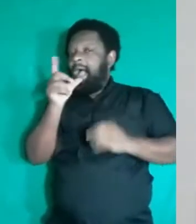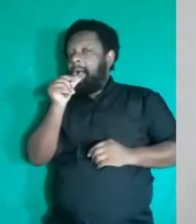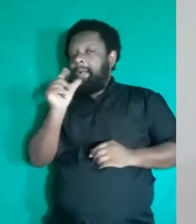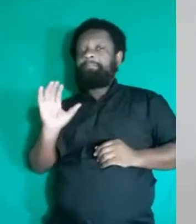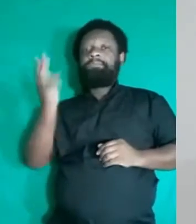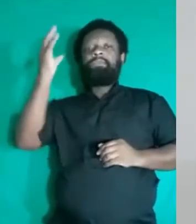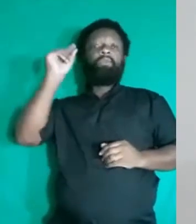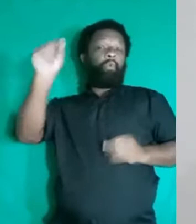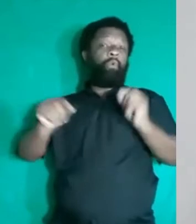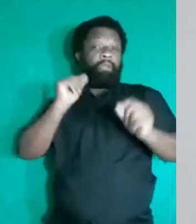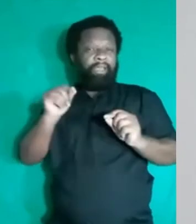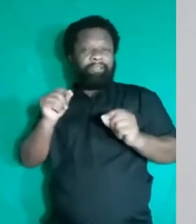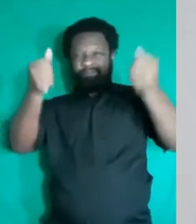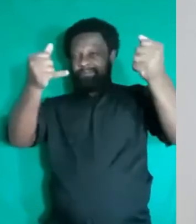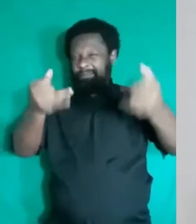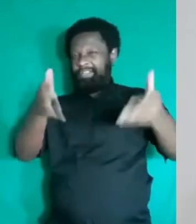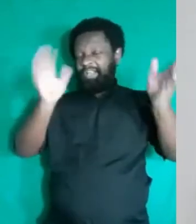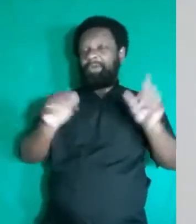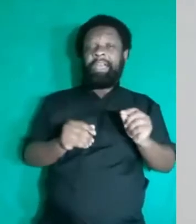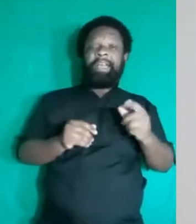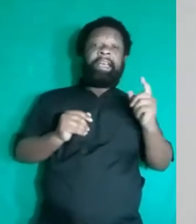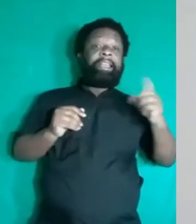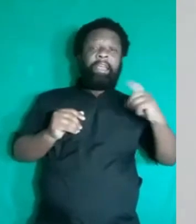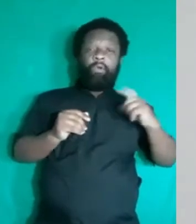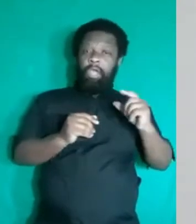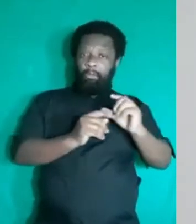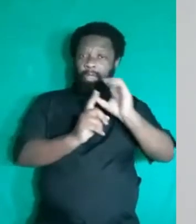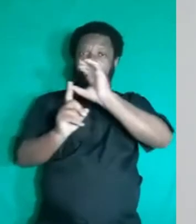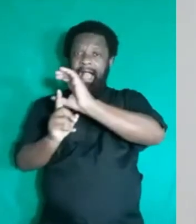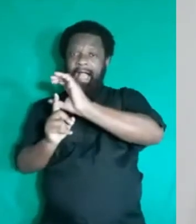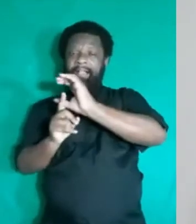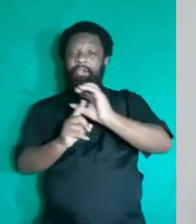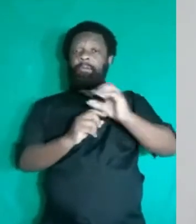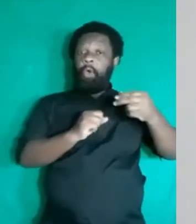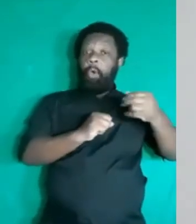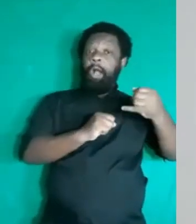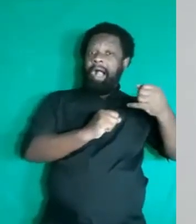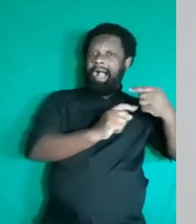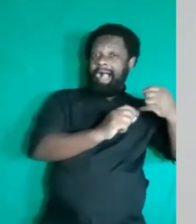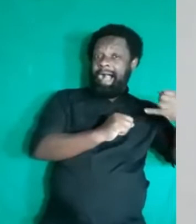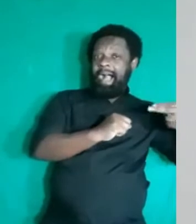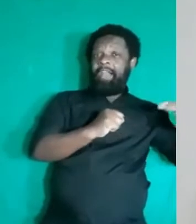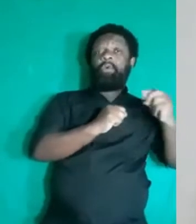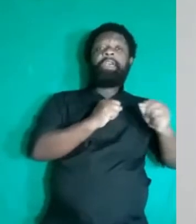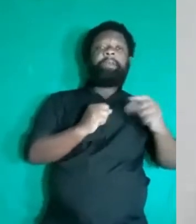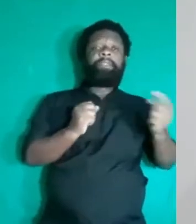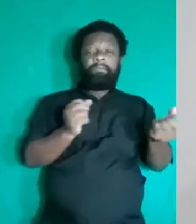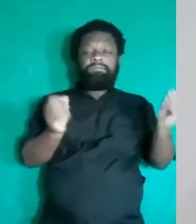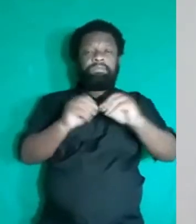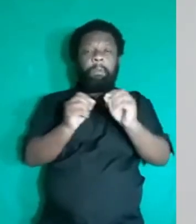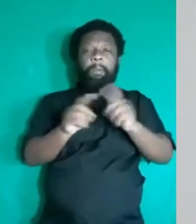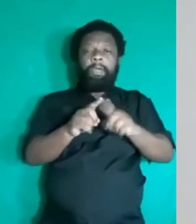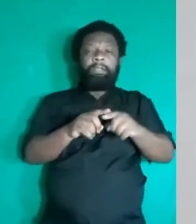composto iônico em água. O que acontece com o composto iônico? Nós já comentamos, né, sobre esse assunto. Um composto iônico, os cátions e